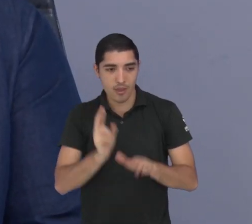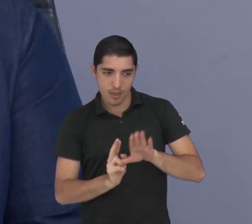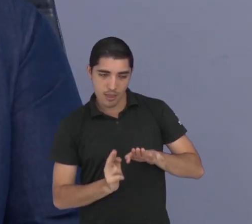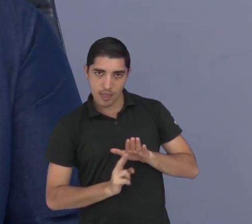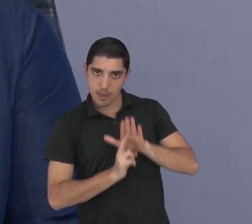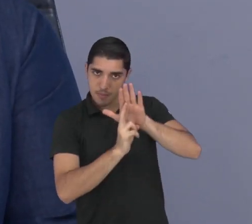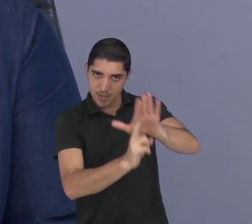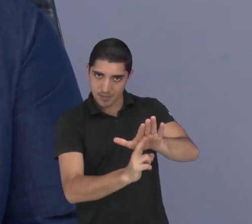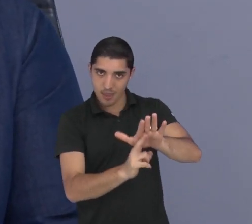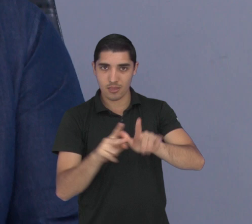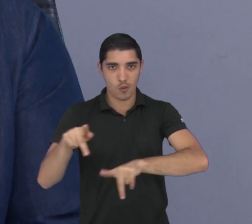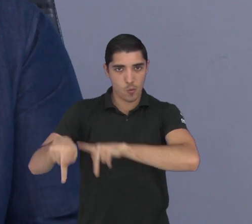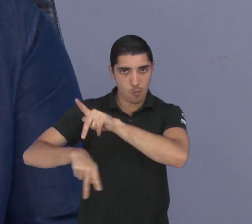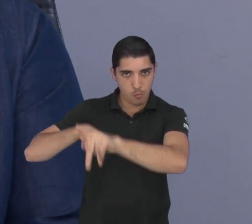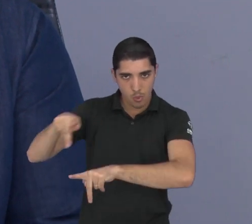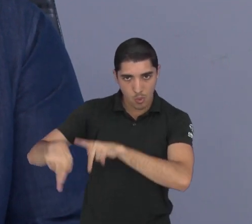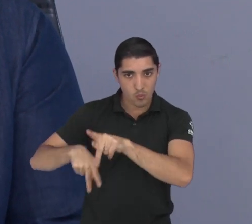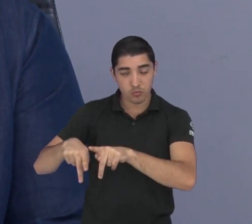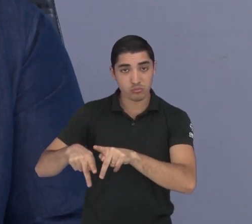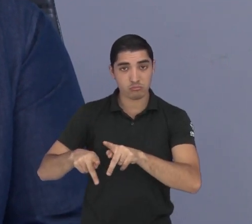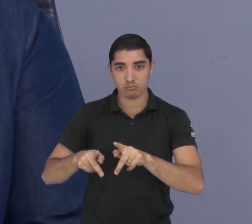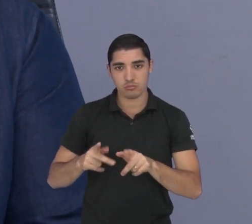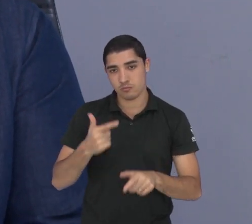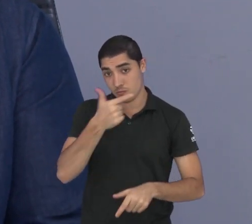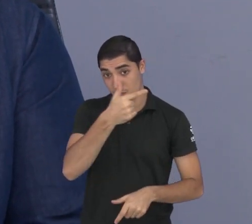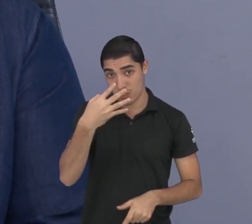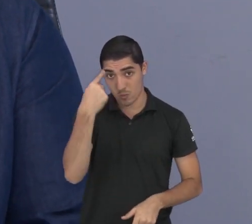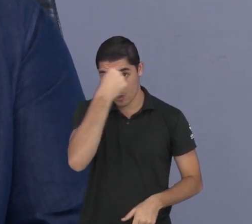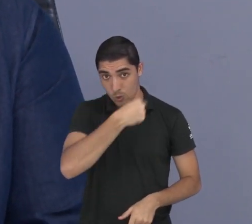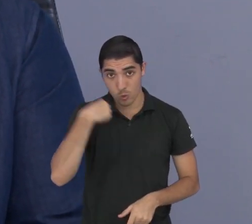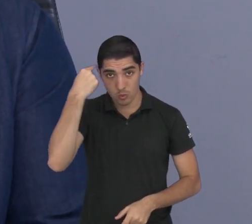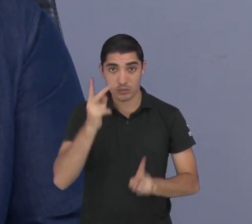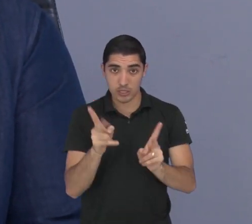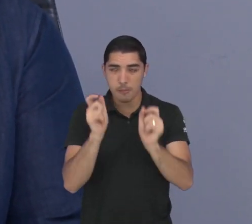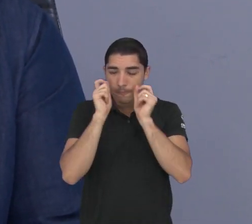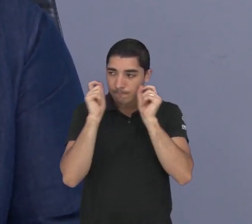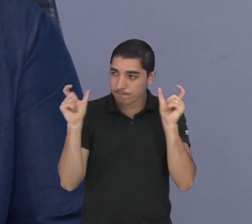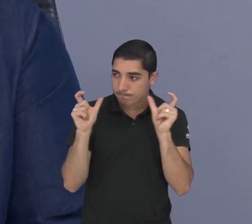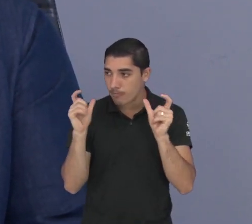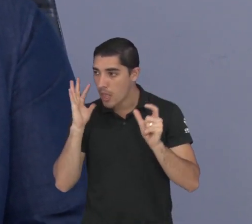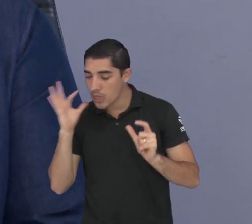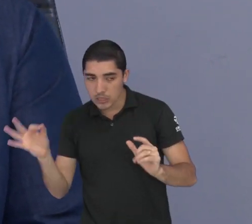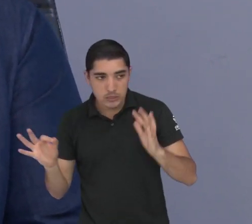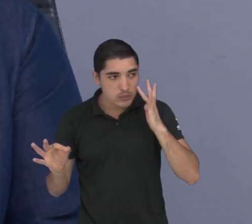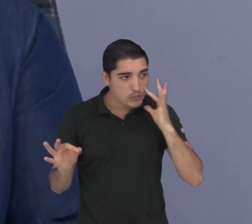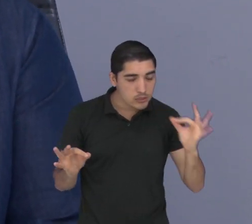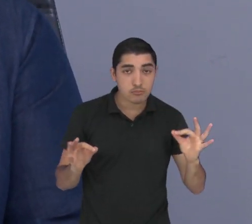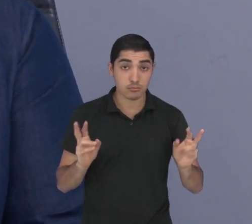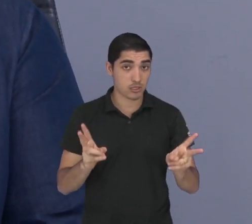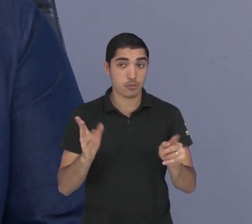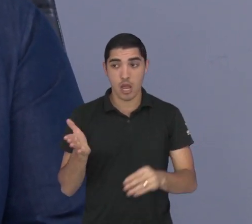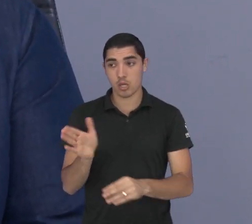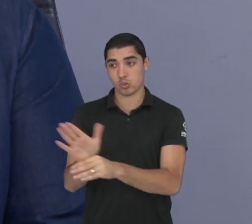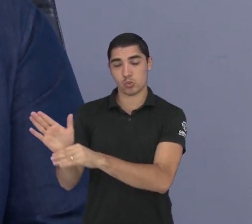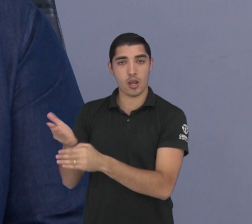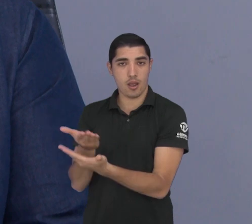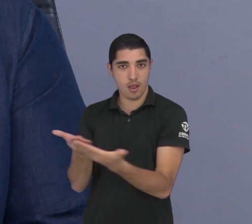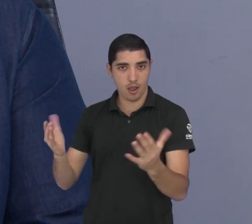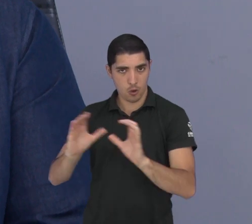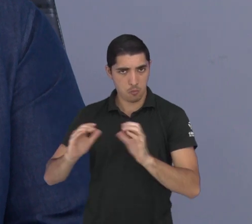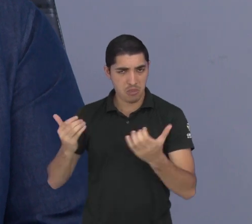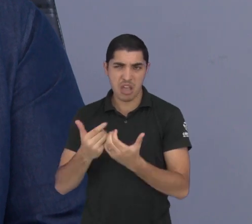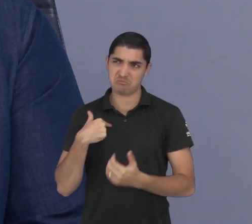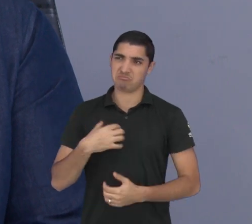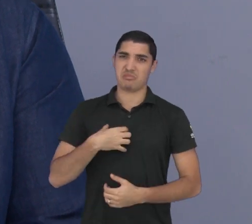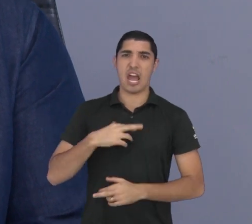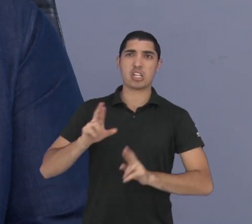representa a população, que atende a população 24 horas, está alerta 24 horas para fazer esse trabalho